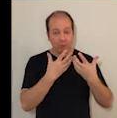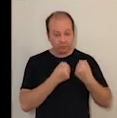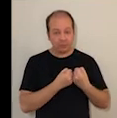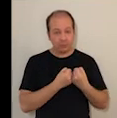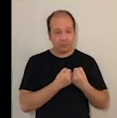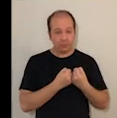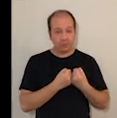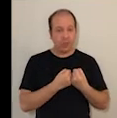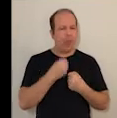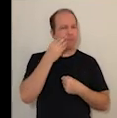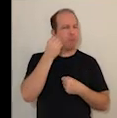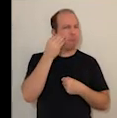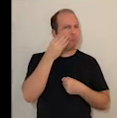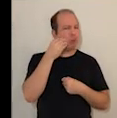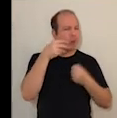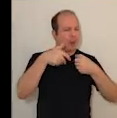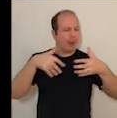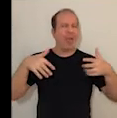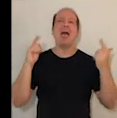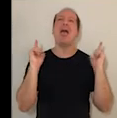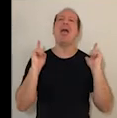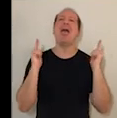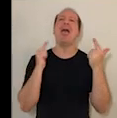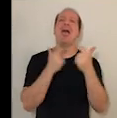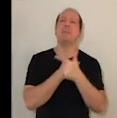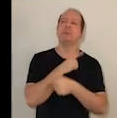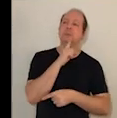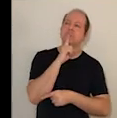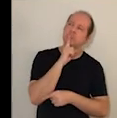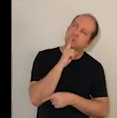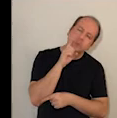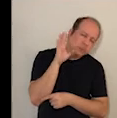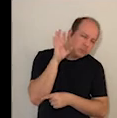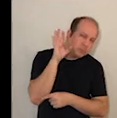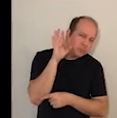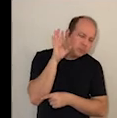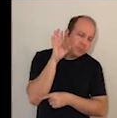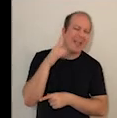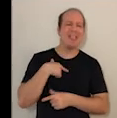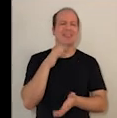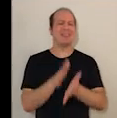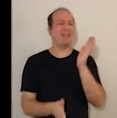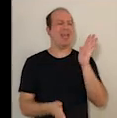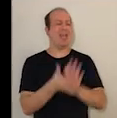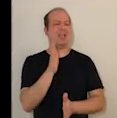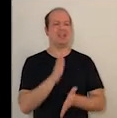Eu. Volpone, atrás das cortinas, se diverte, mas com certa cautela. Não, nada